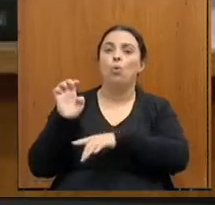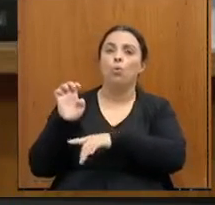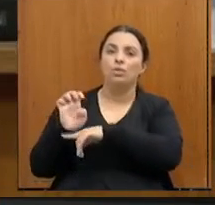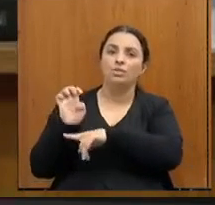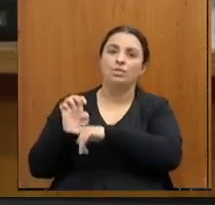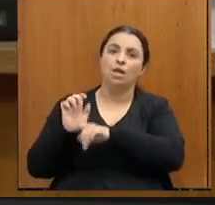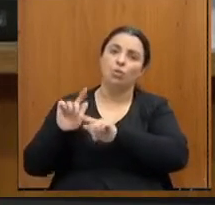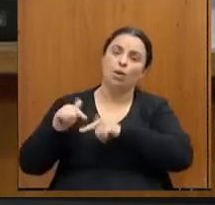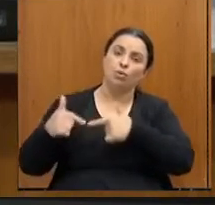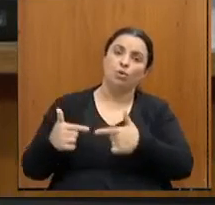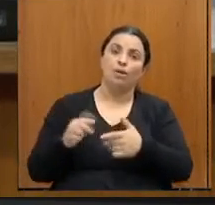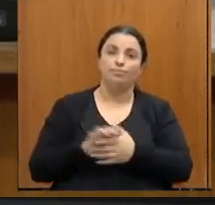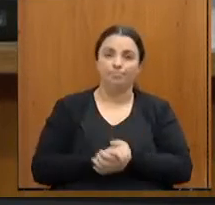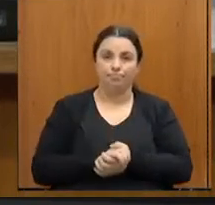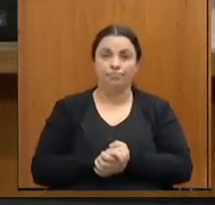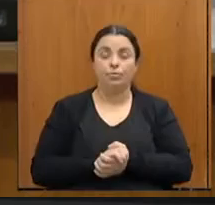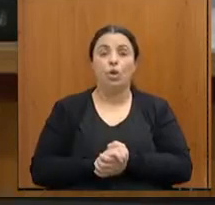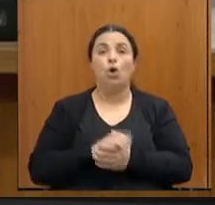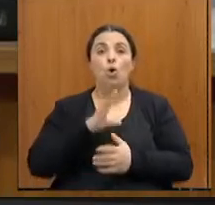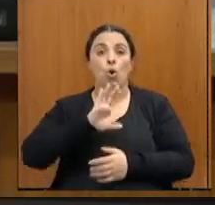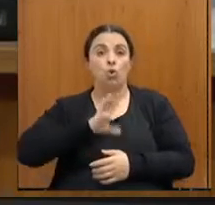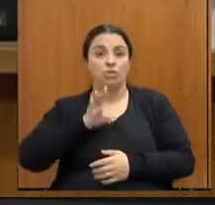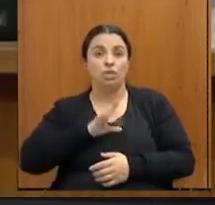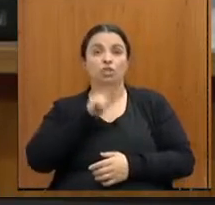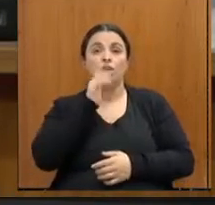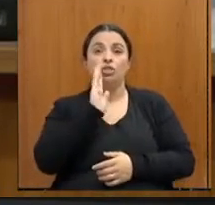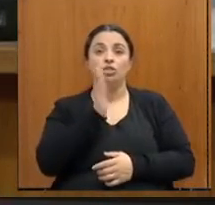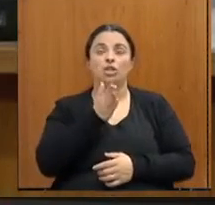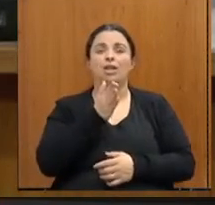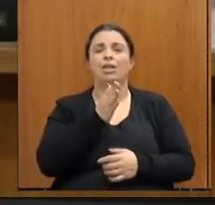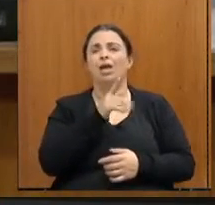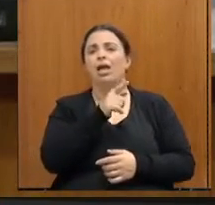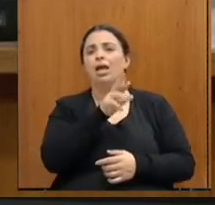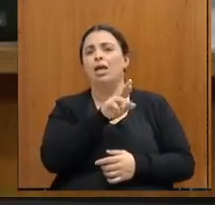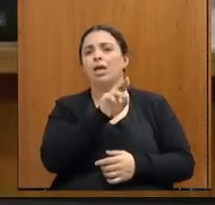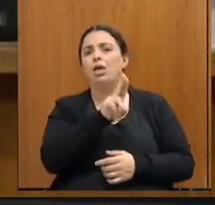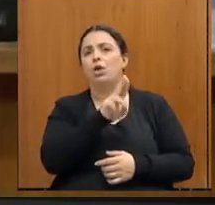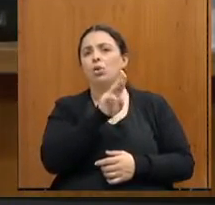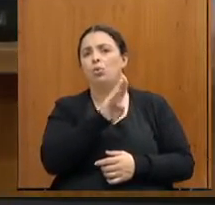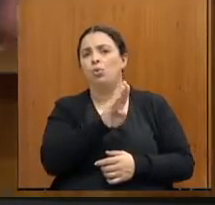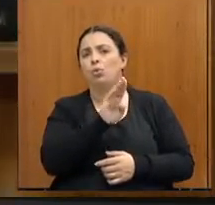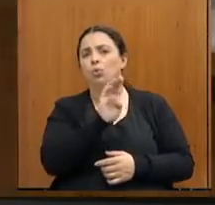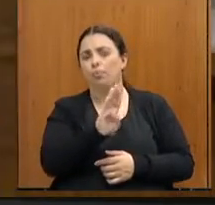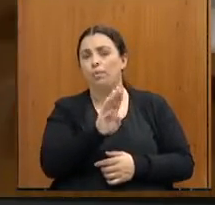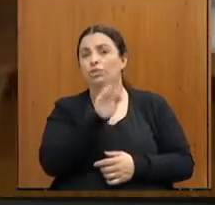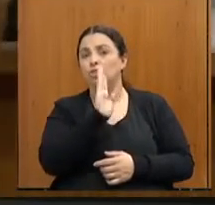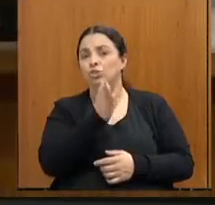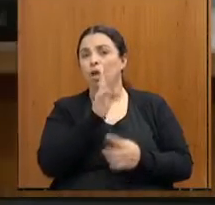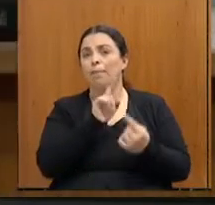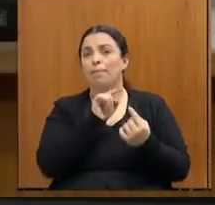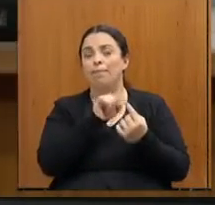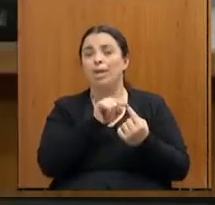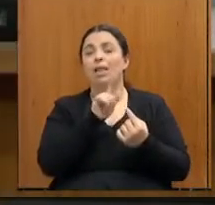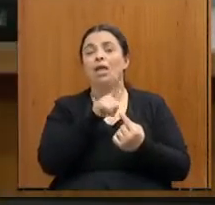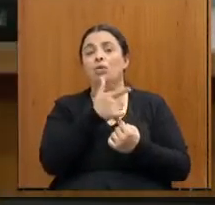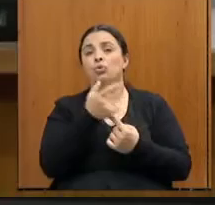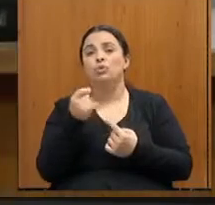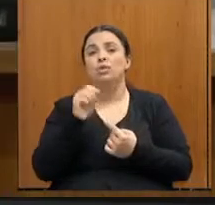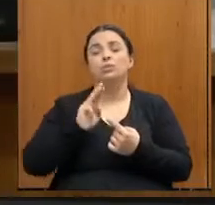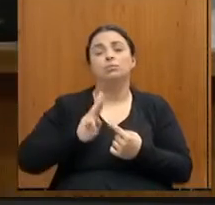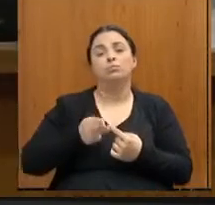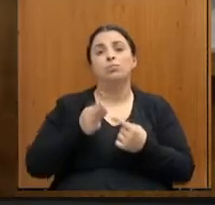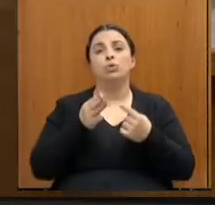dia já estamos tendo da Rubi porque a meta Nacional são 200 mil títulos e pacto anos